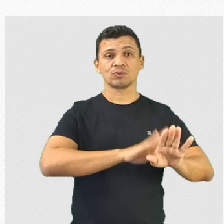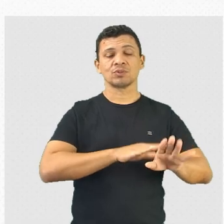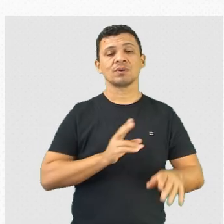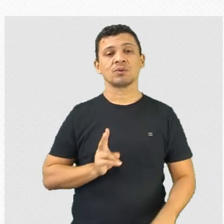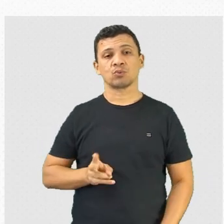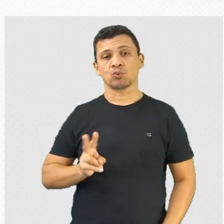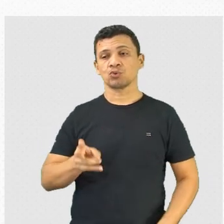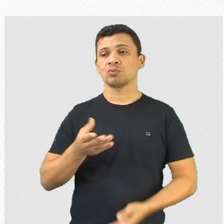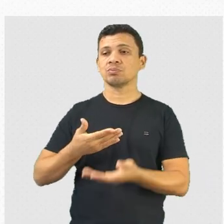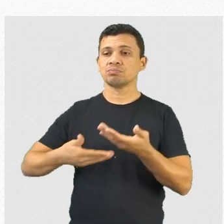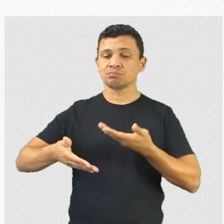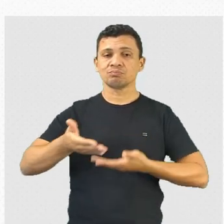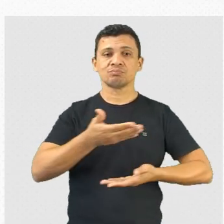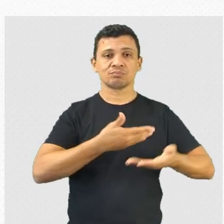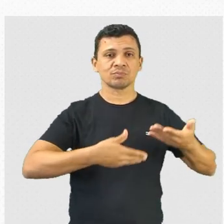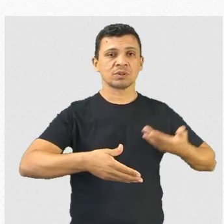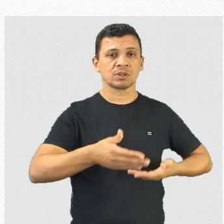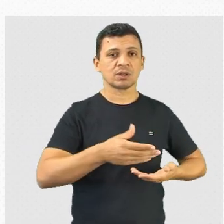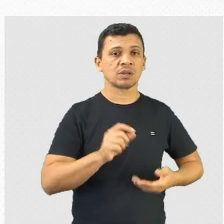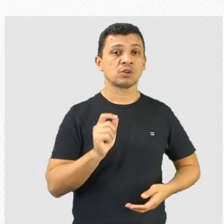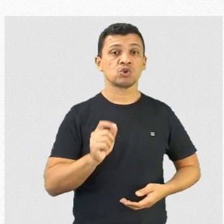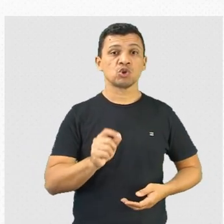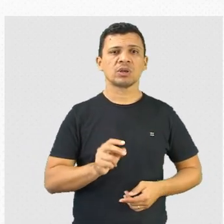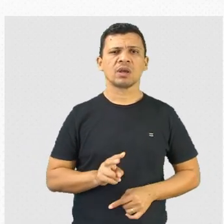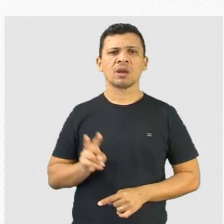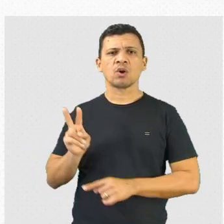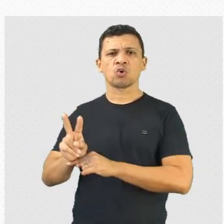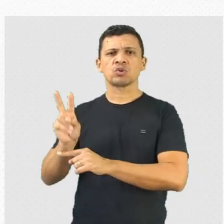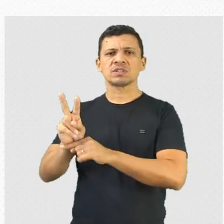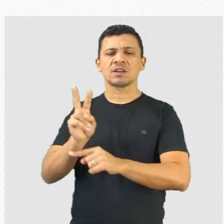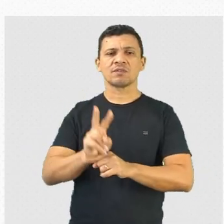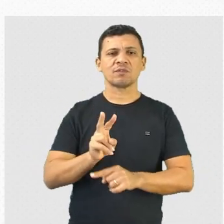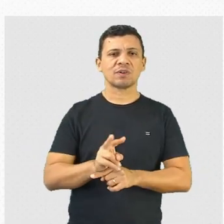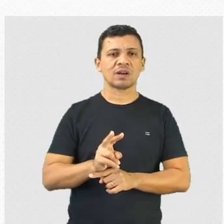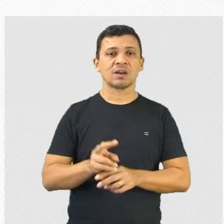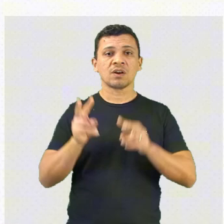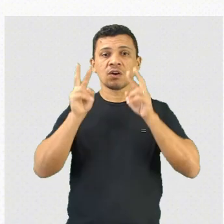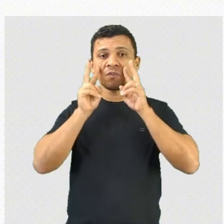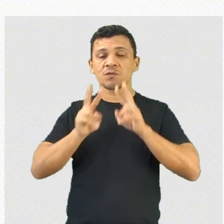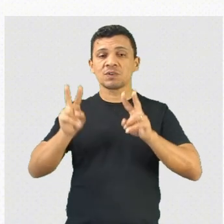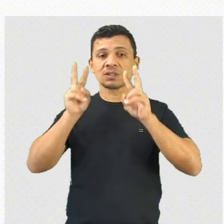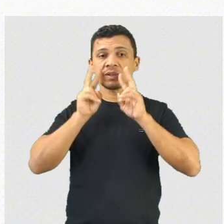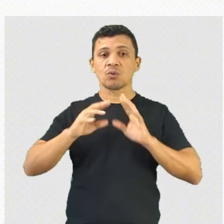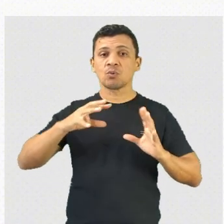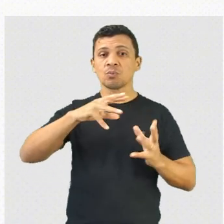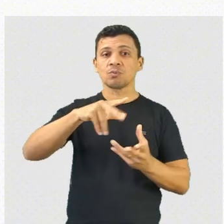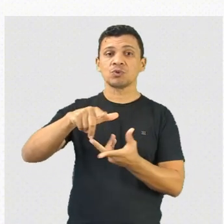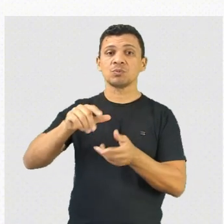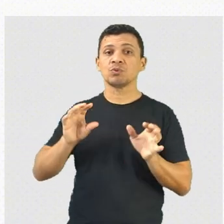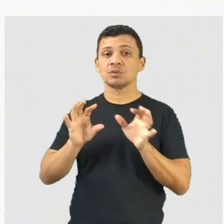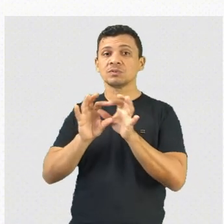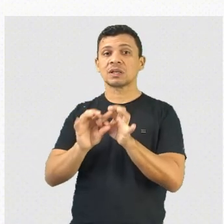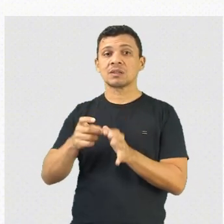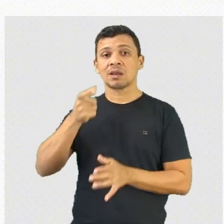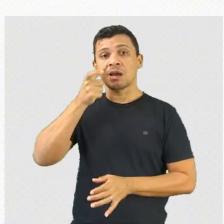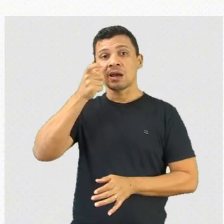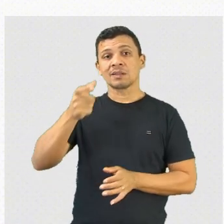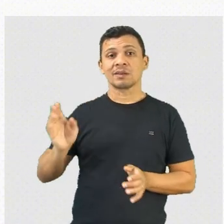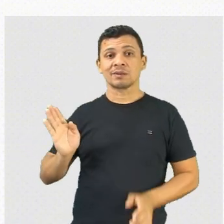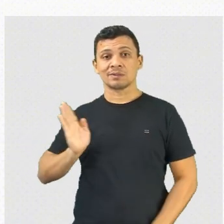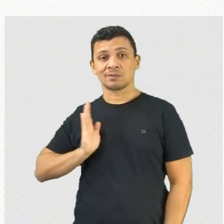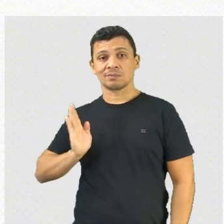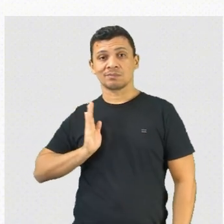sendo socializadas como uma forma de conservar visões de mundos ligadas aos interesses da burguesia, só que agora